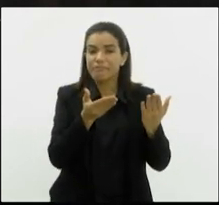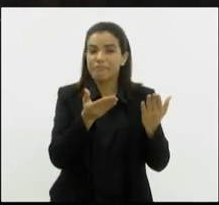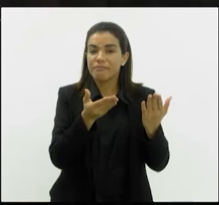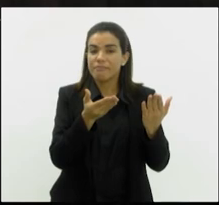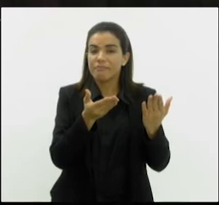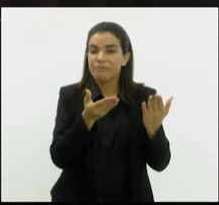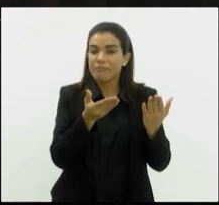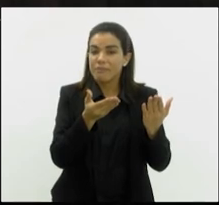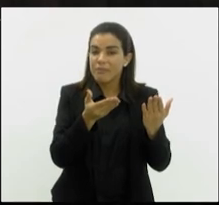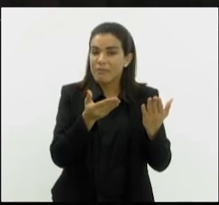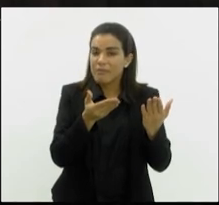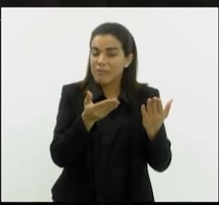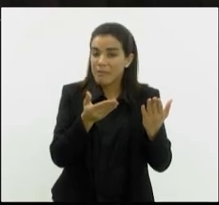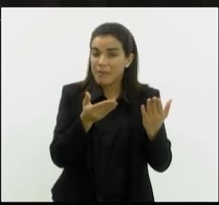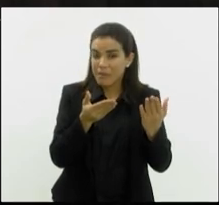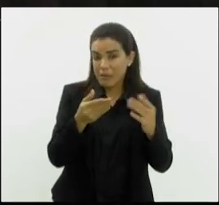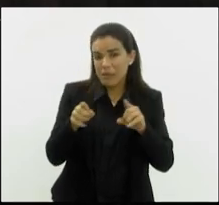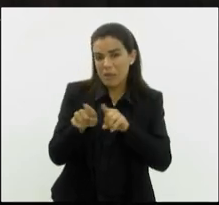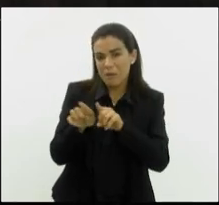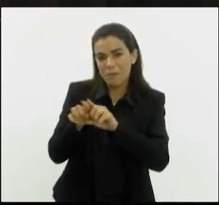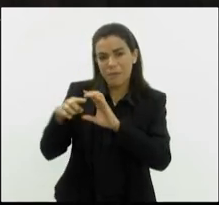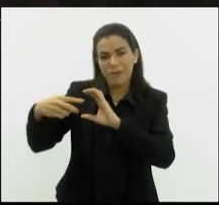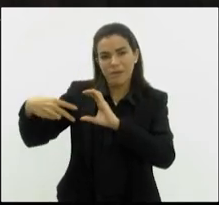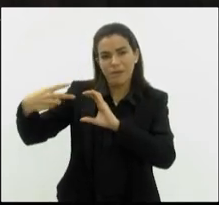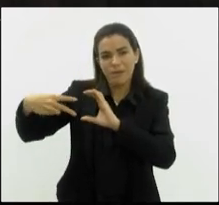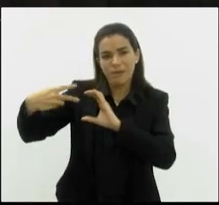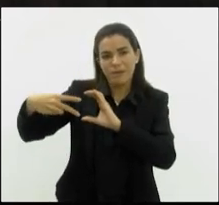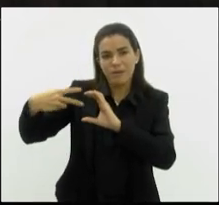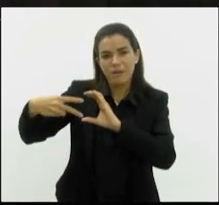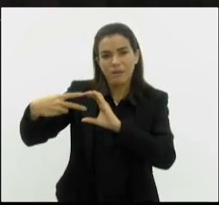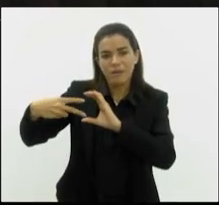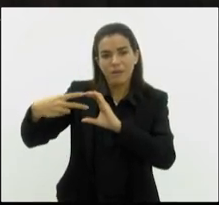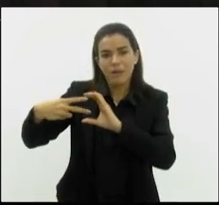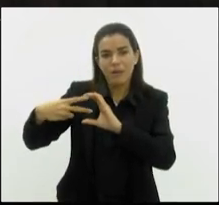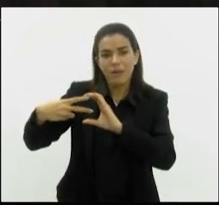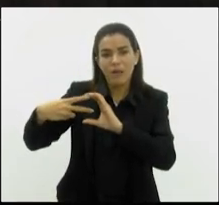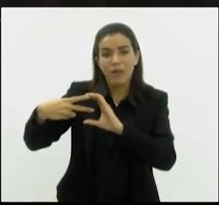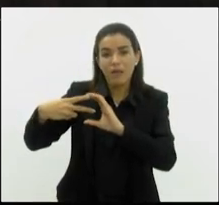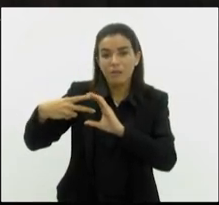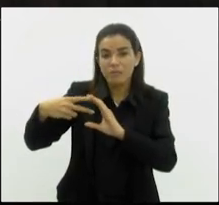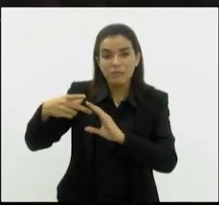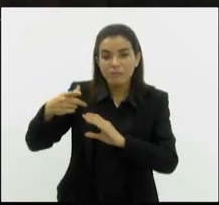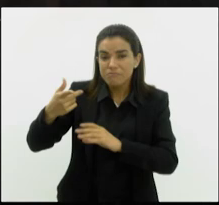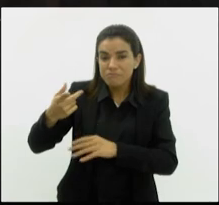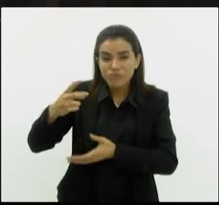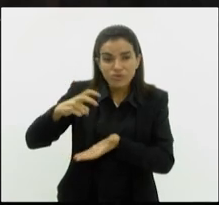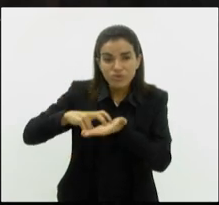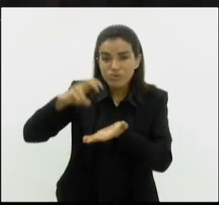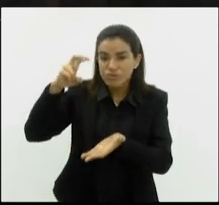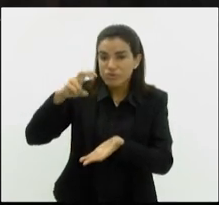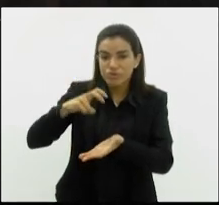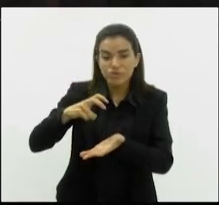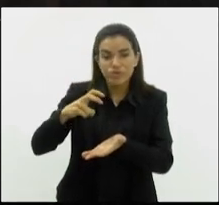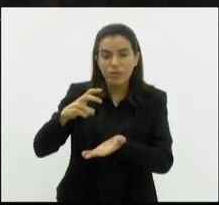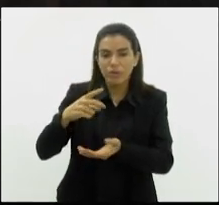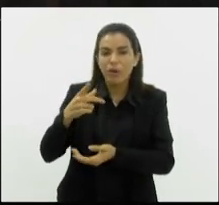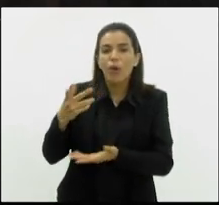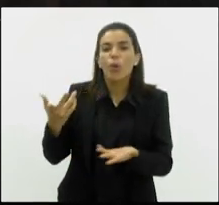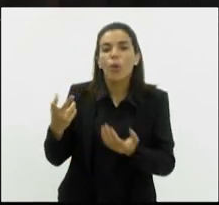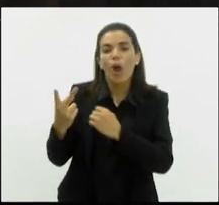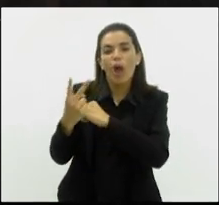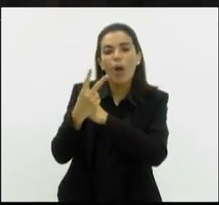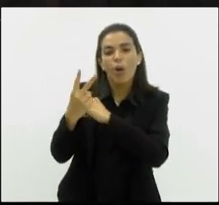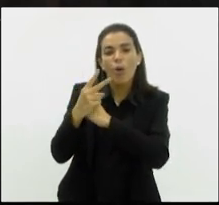E da própria Câmara também, tudo acontecendo à luz do dia. Que segurança tem